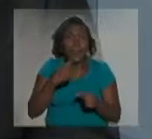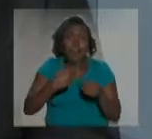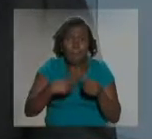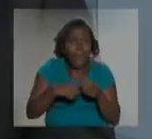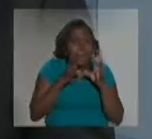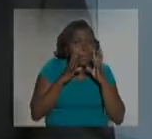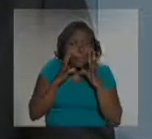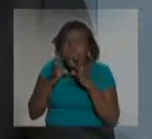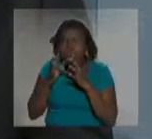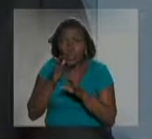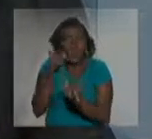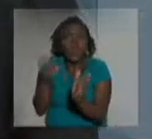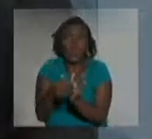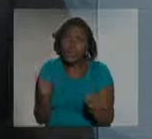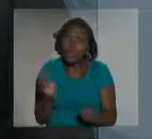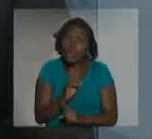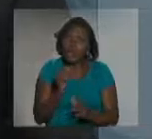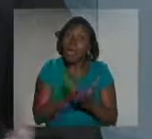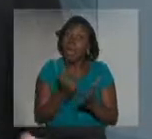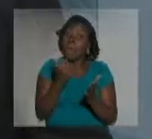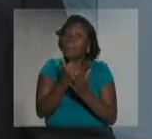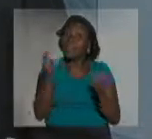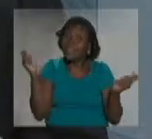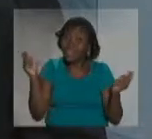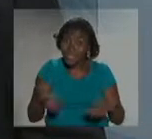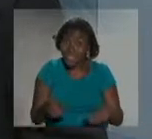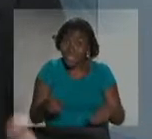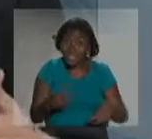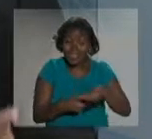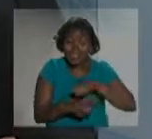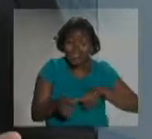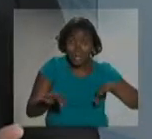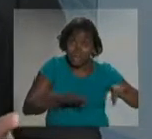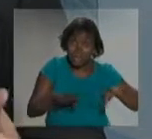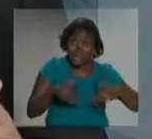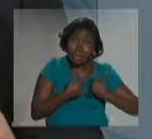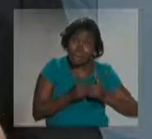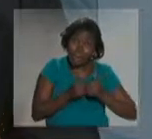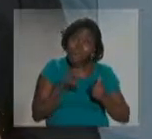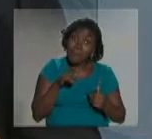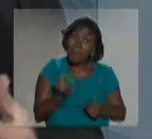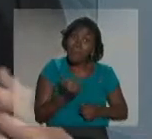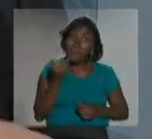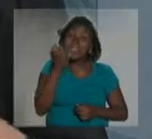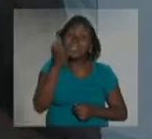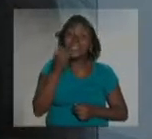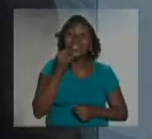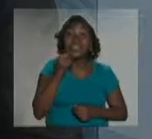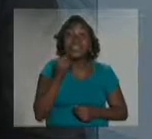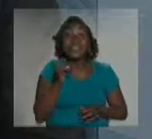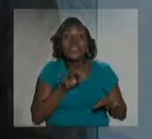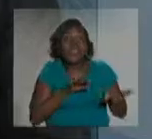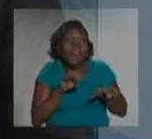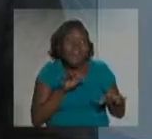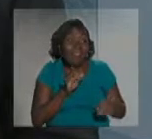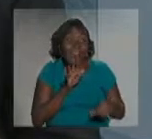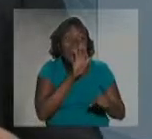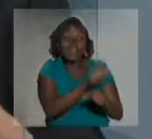as necessidades de sua população, mas ele aumenta as chances. Isso para o planejamento de transporte também é importante pela articulação, que se eu aumento as